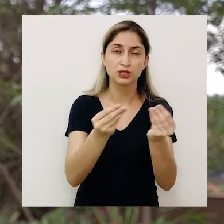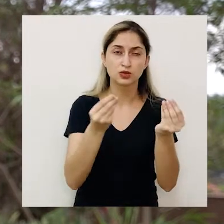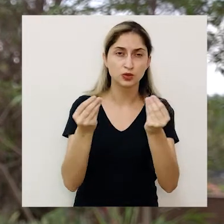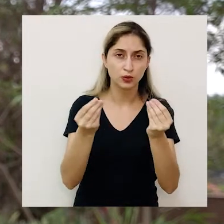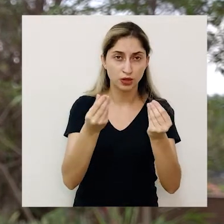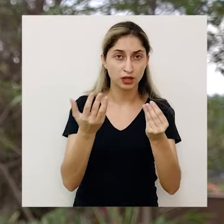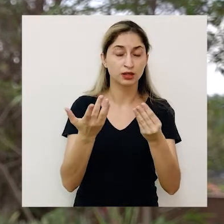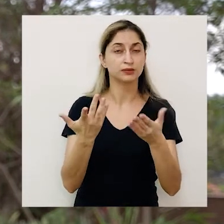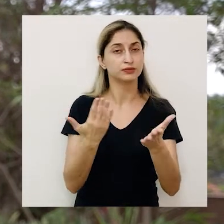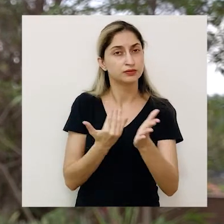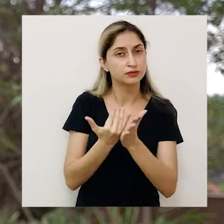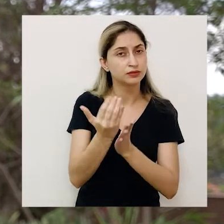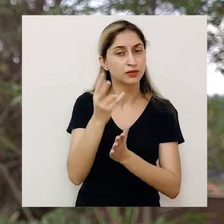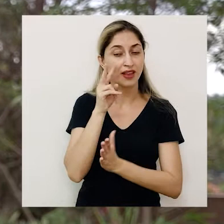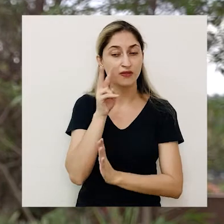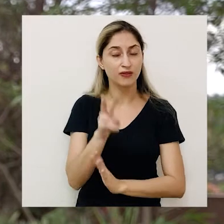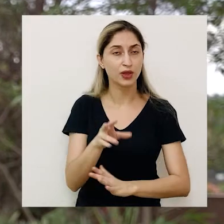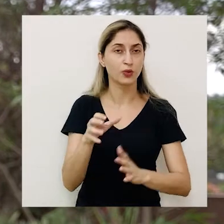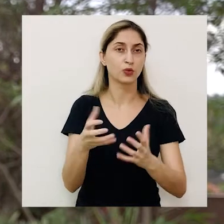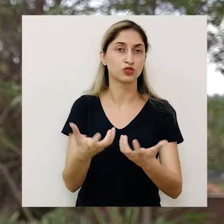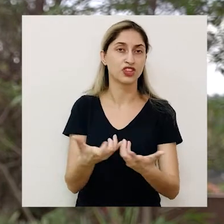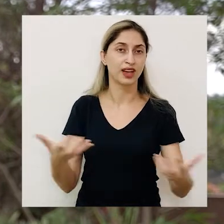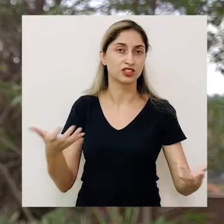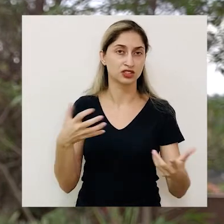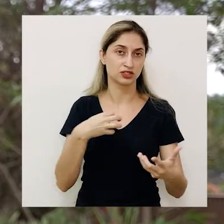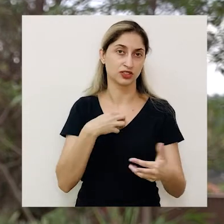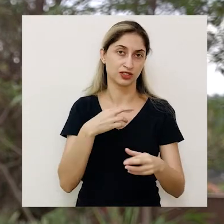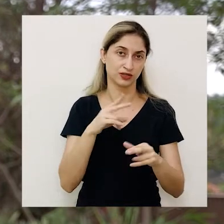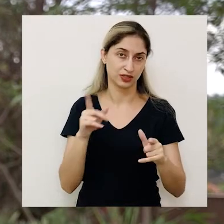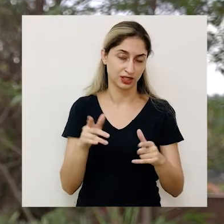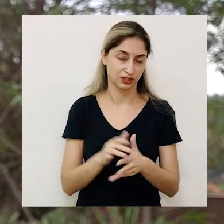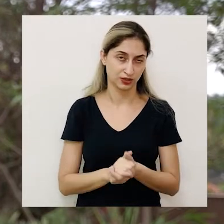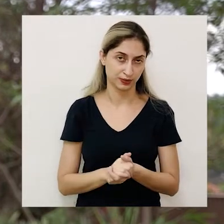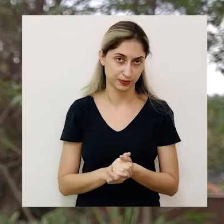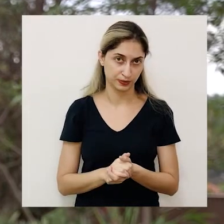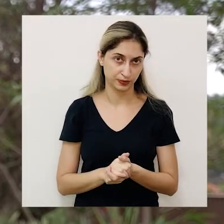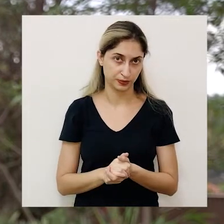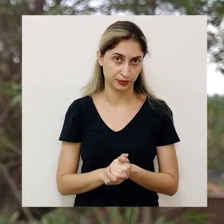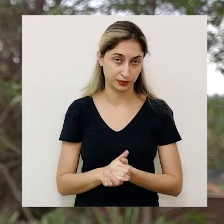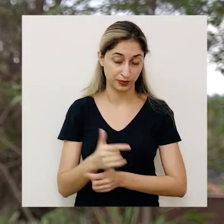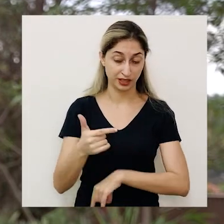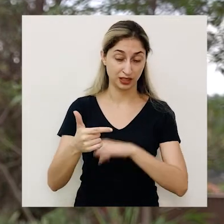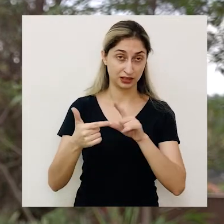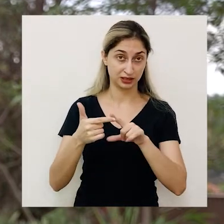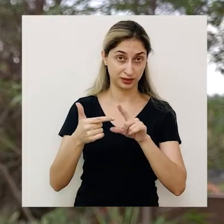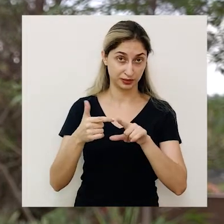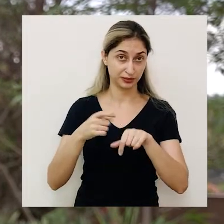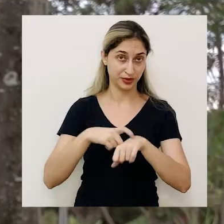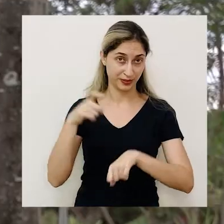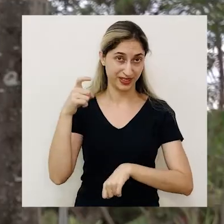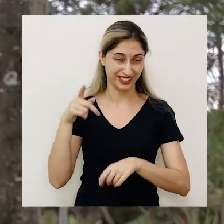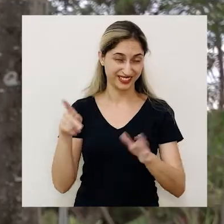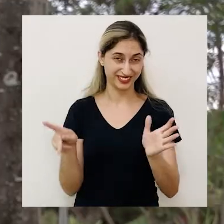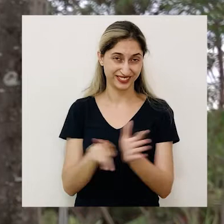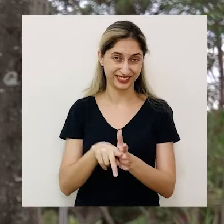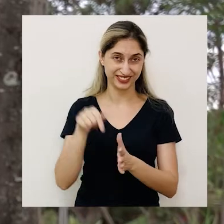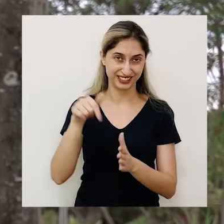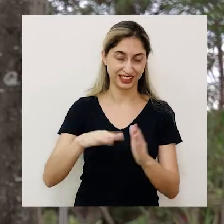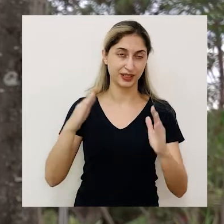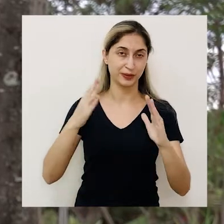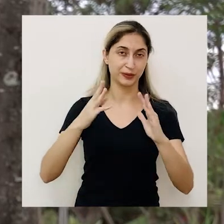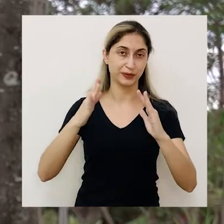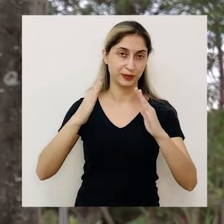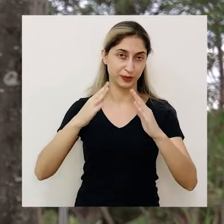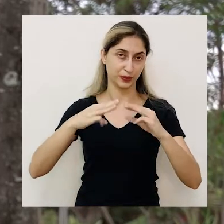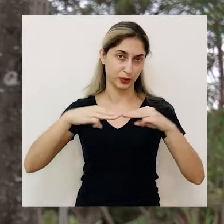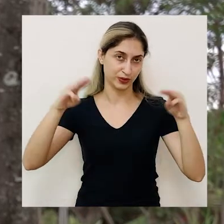texturas dessas espécies, né, trazendo uma nova forma de olhar esses jardins de uma forma mais afetiva. Nesse segundo momento do